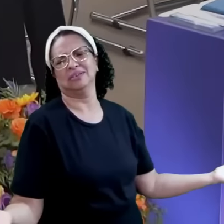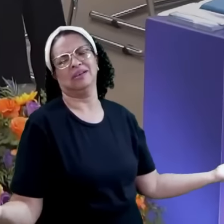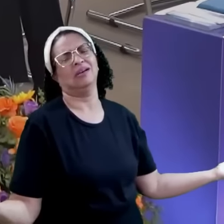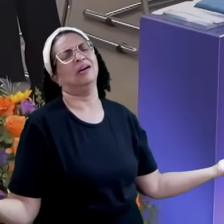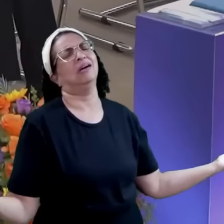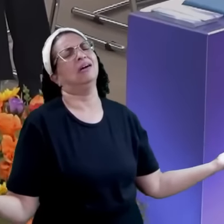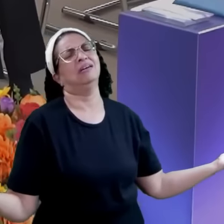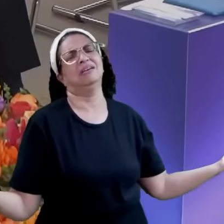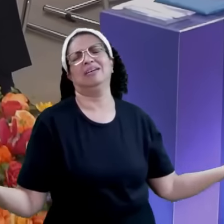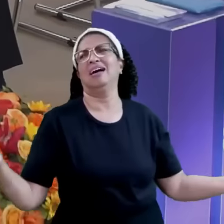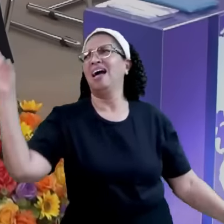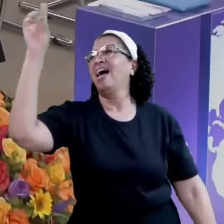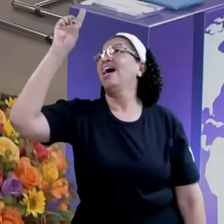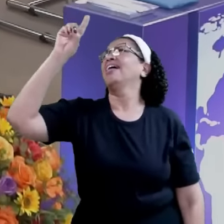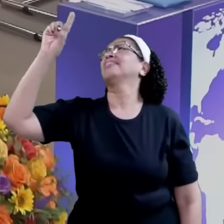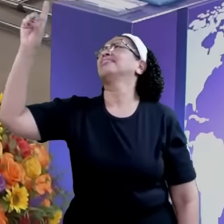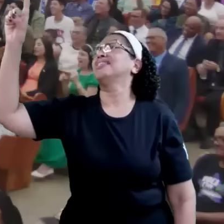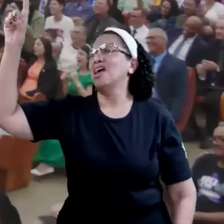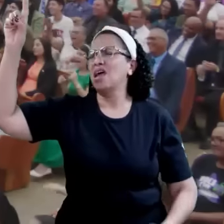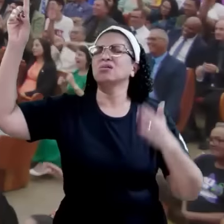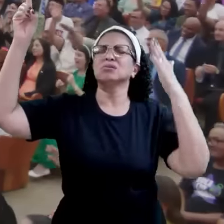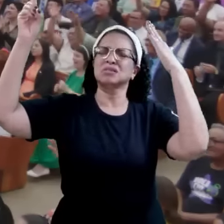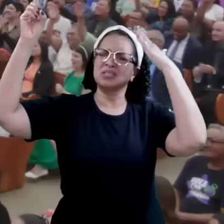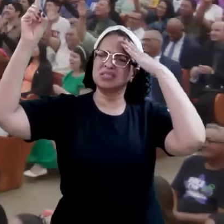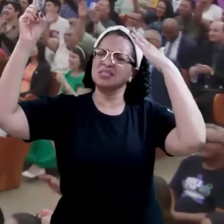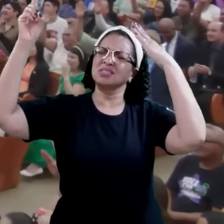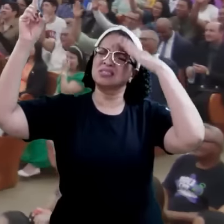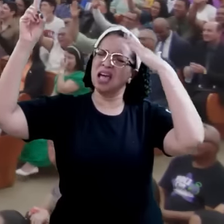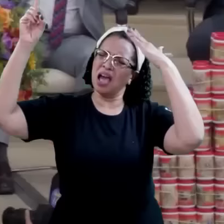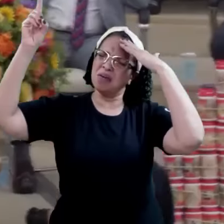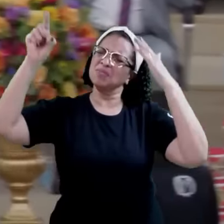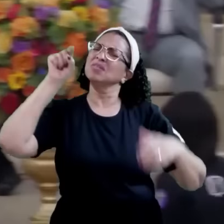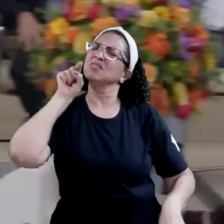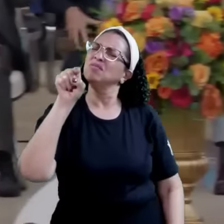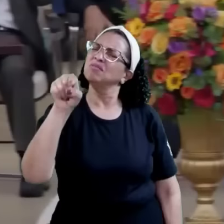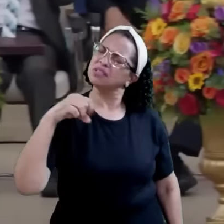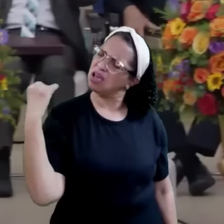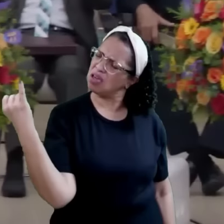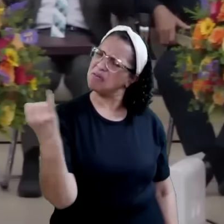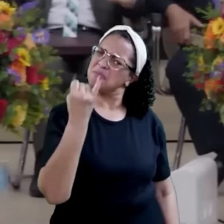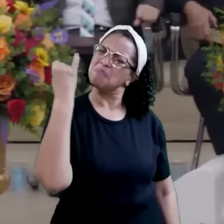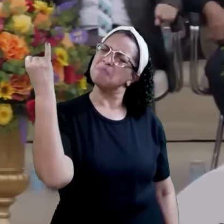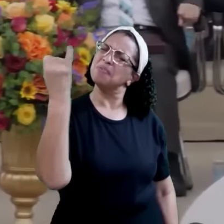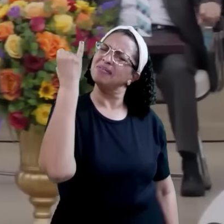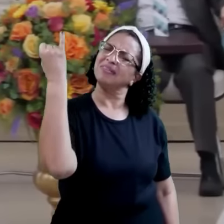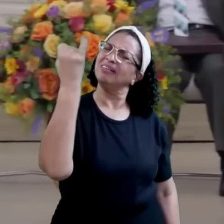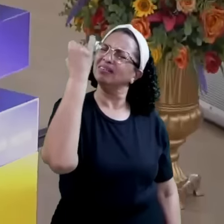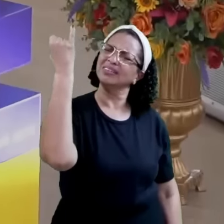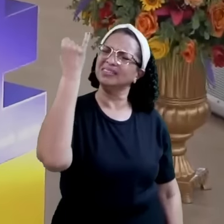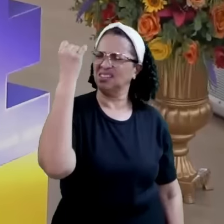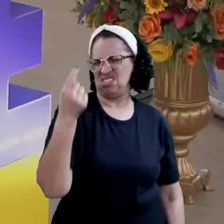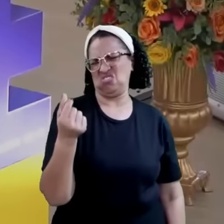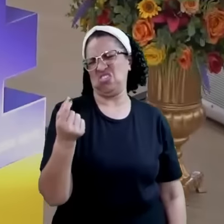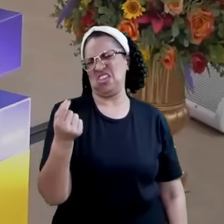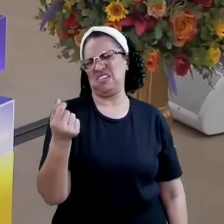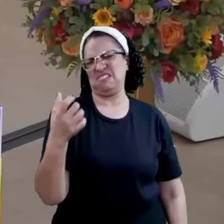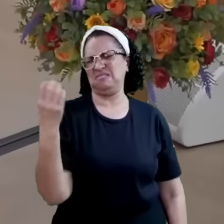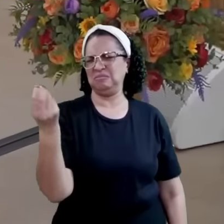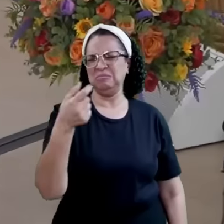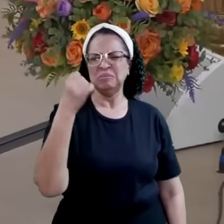céu olha e vê o que você é e não eu tinha dado um glória melhor do que esse que você